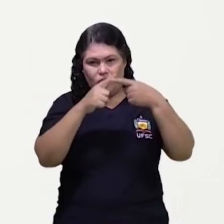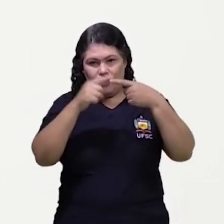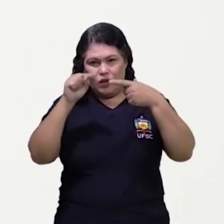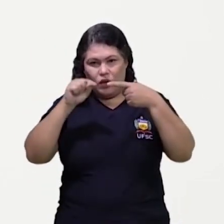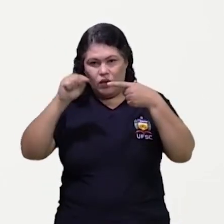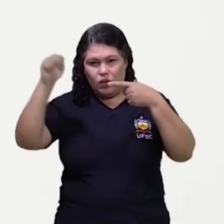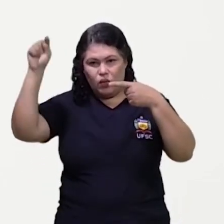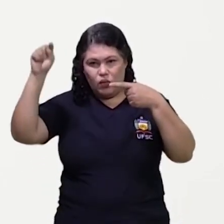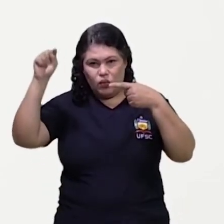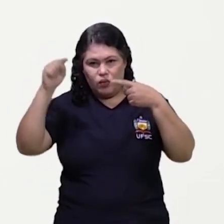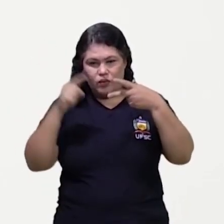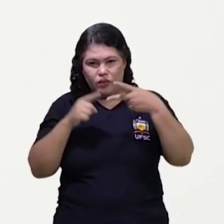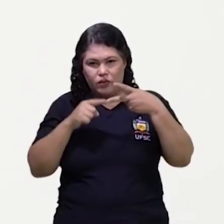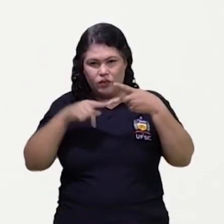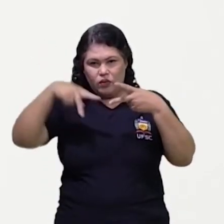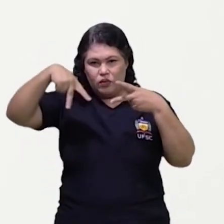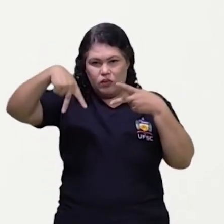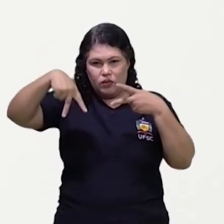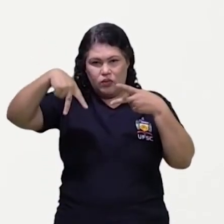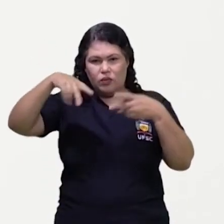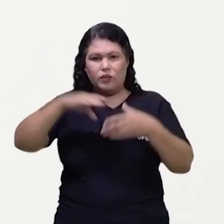sobre isso.